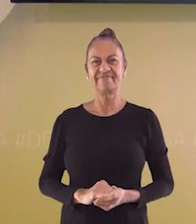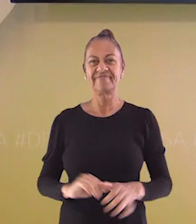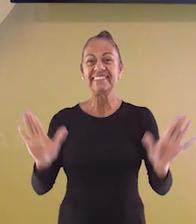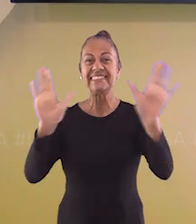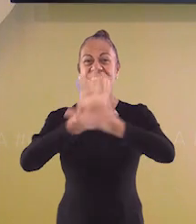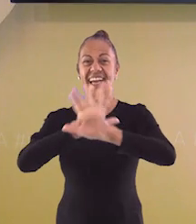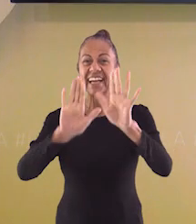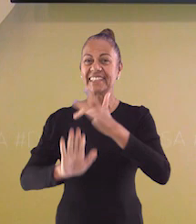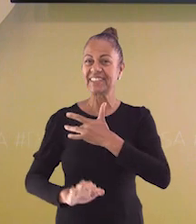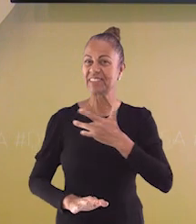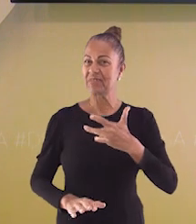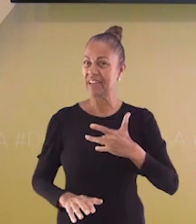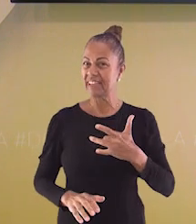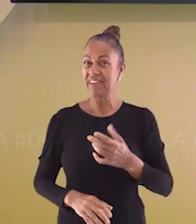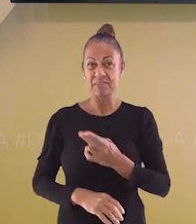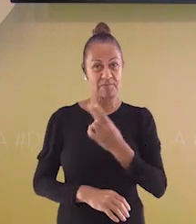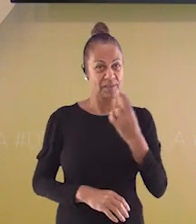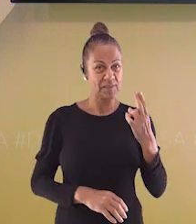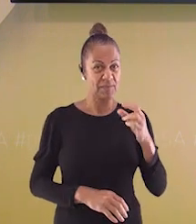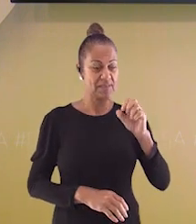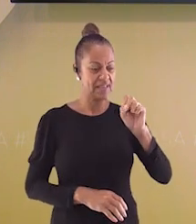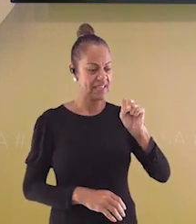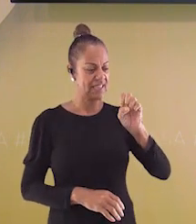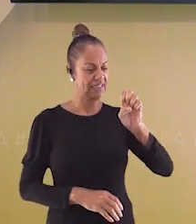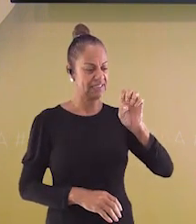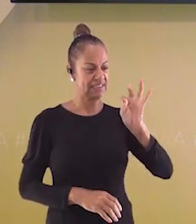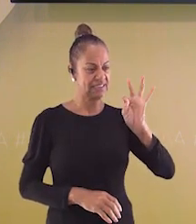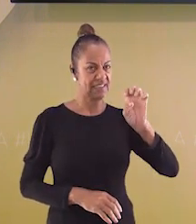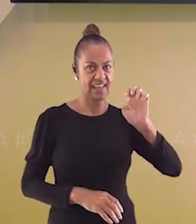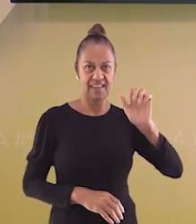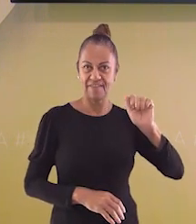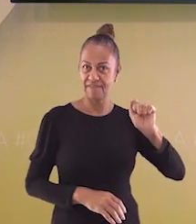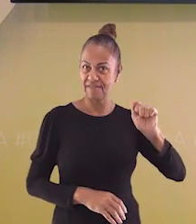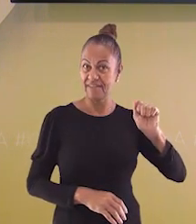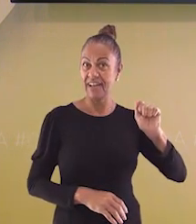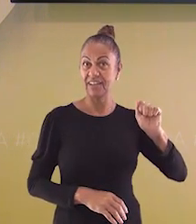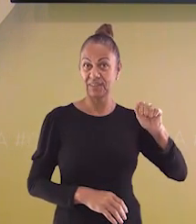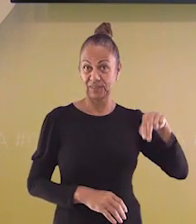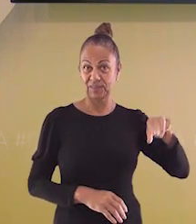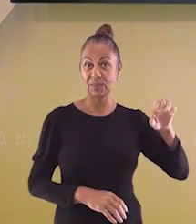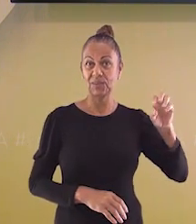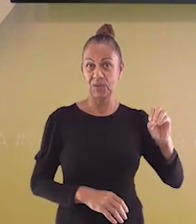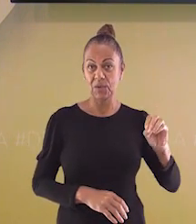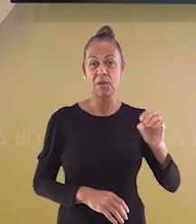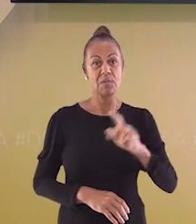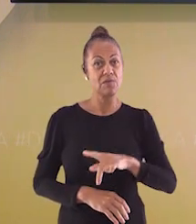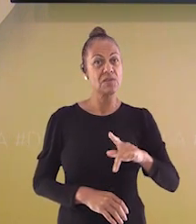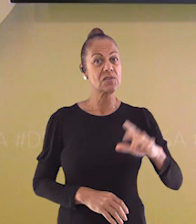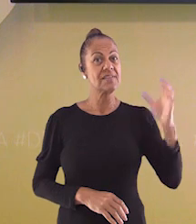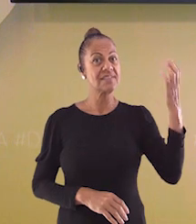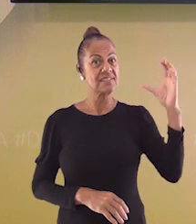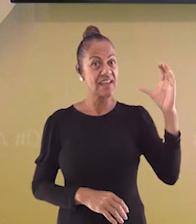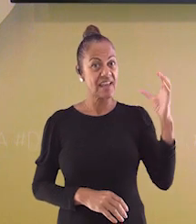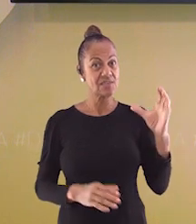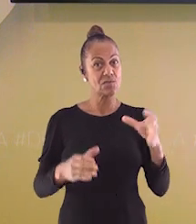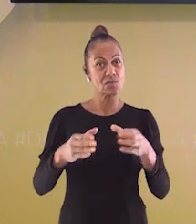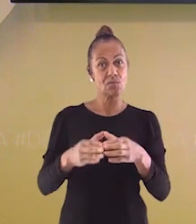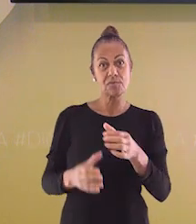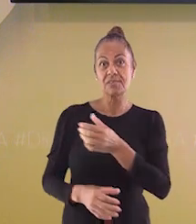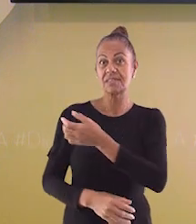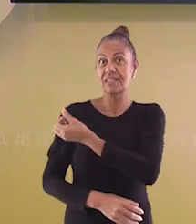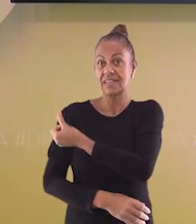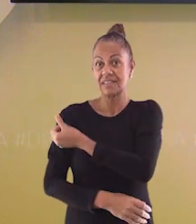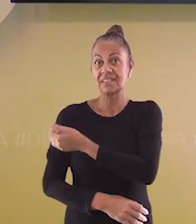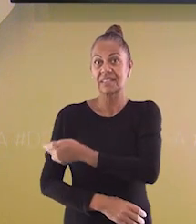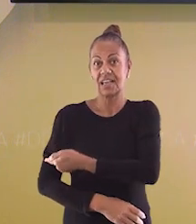E aí pessoal, tudo bem com vocês? Meu nome é Stefano e eu sou professor de Ciências da EJA para o 6º e 7º ano. E nosso tema de hoje fala sobre um